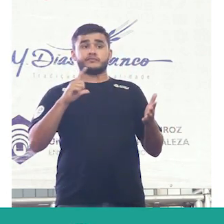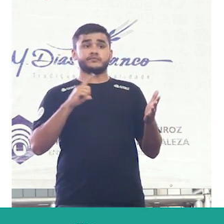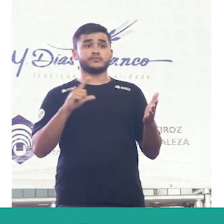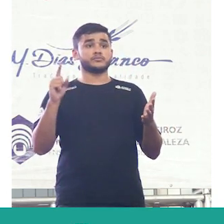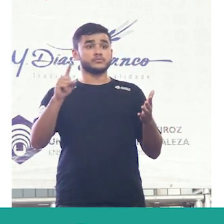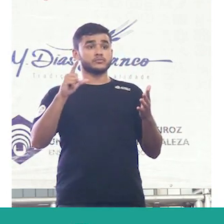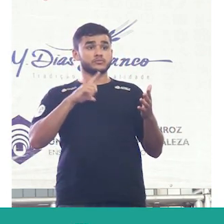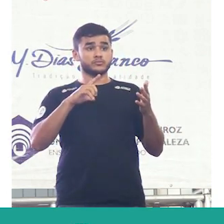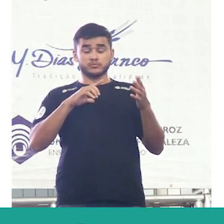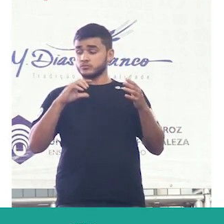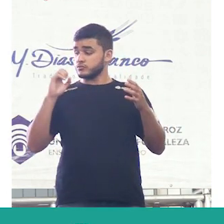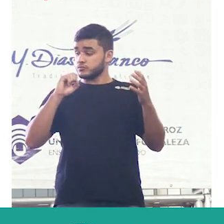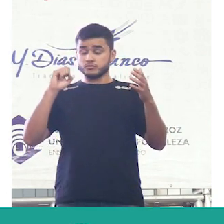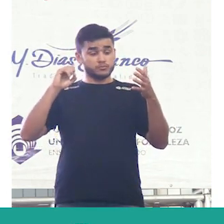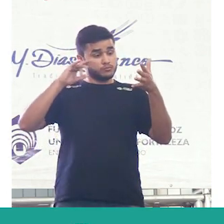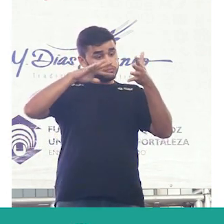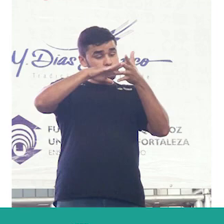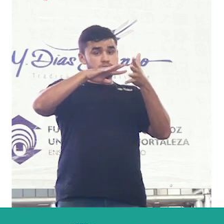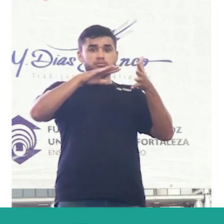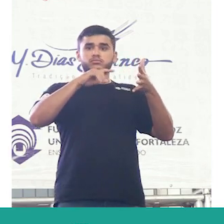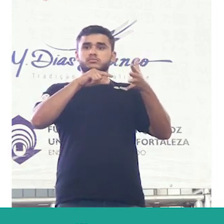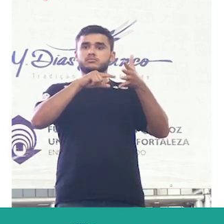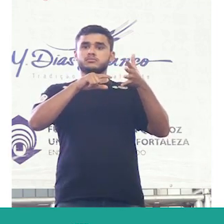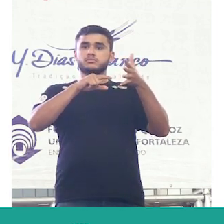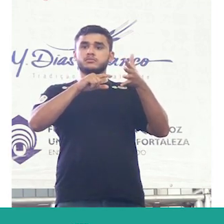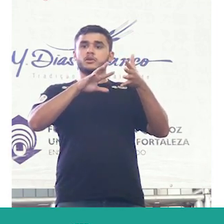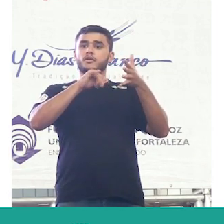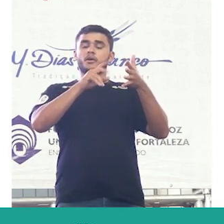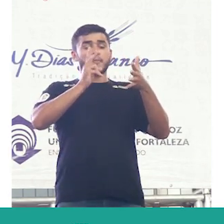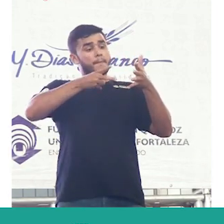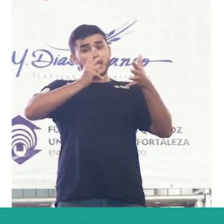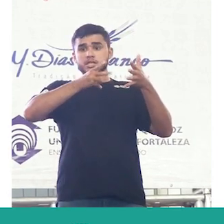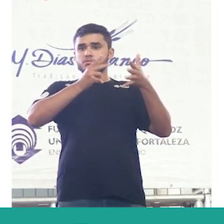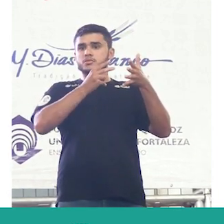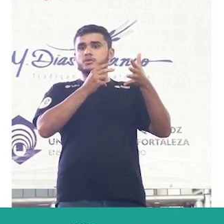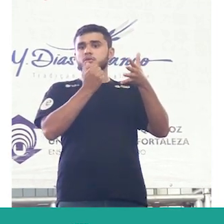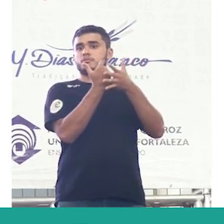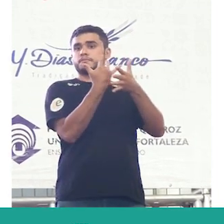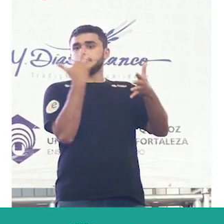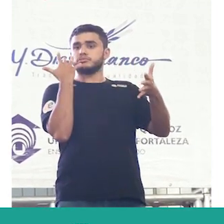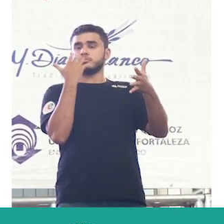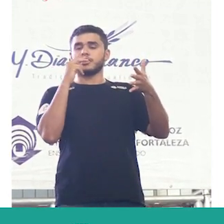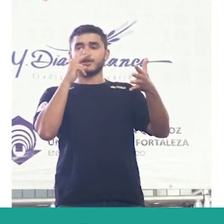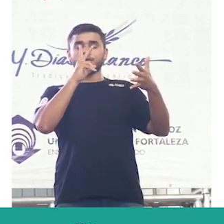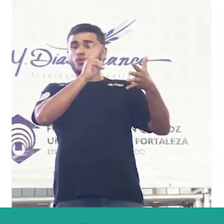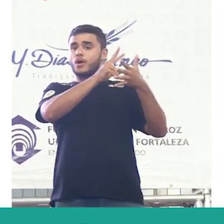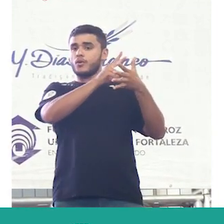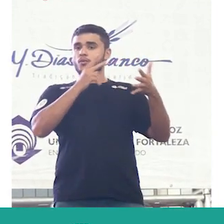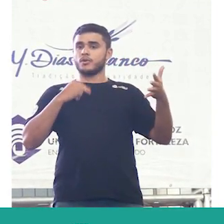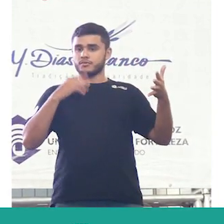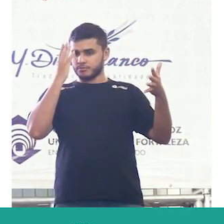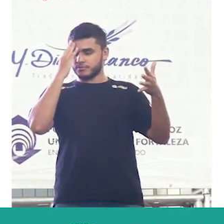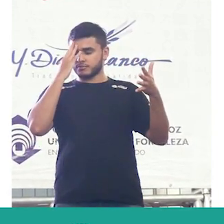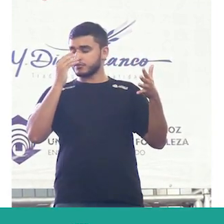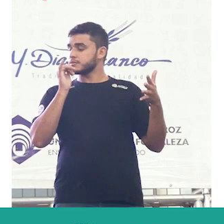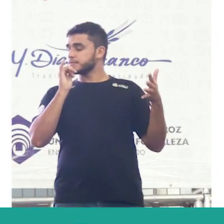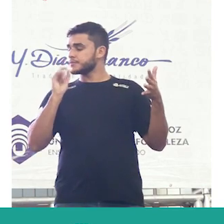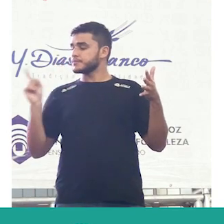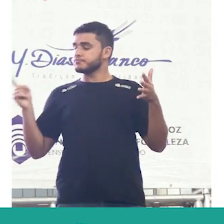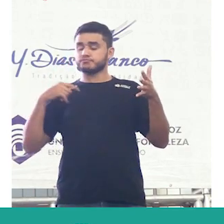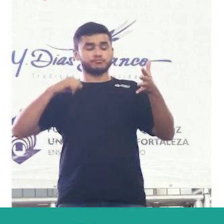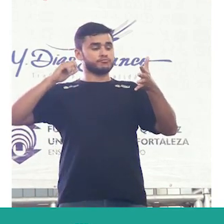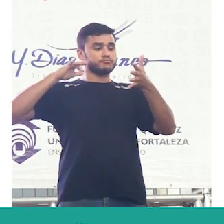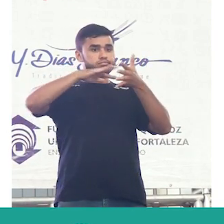os raios entram de uma maneira e saem da mesma maneira que entraram. Então, olhem para o